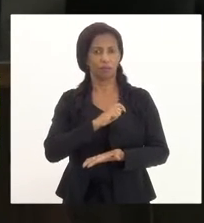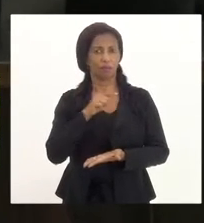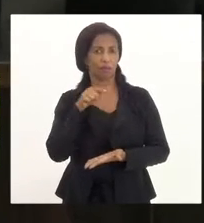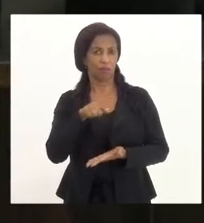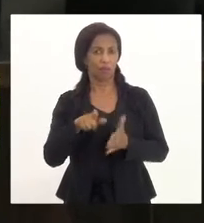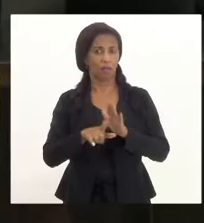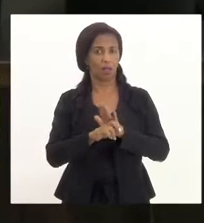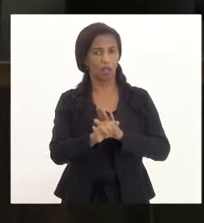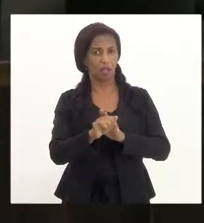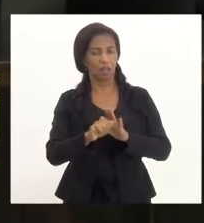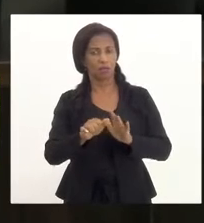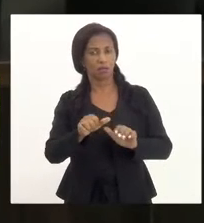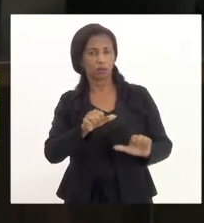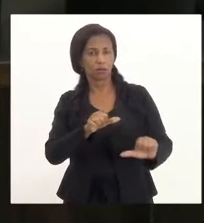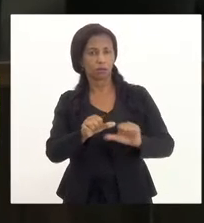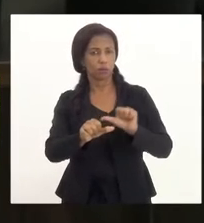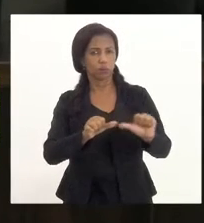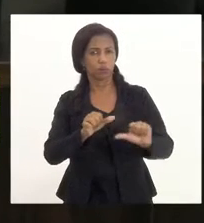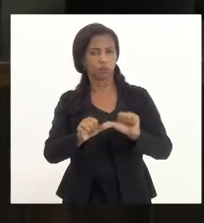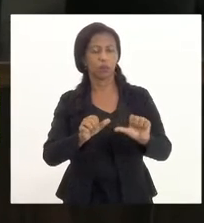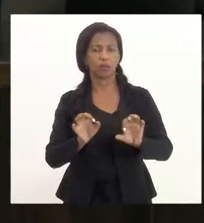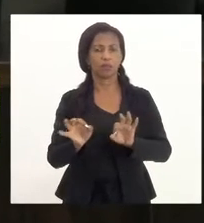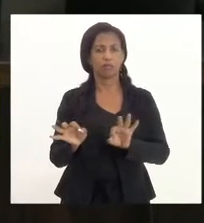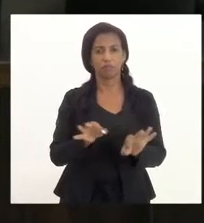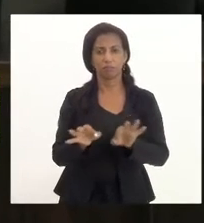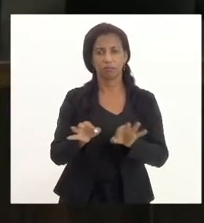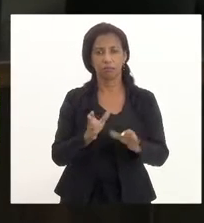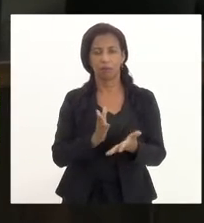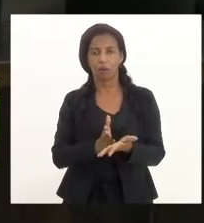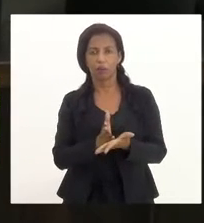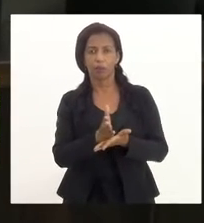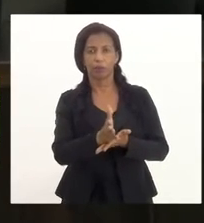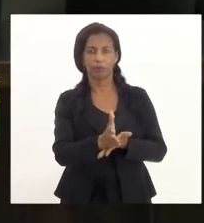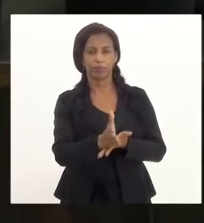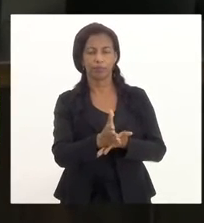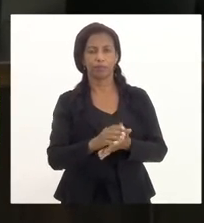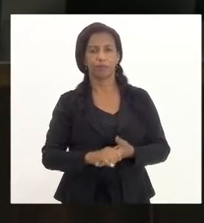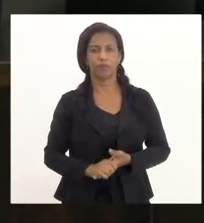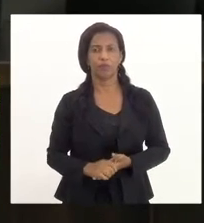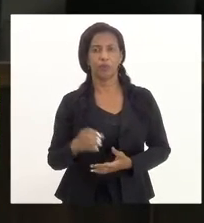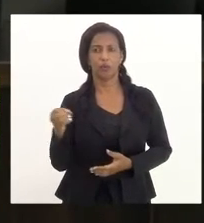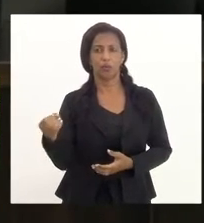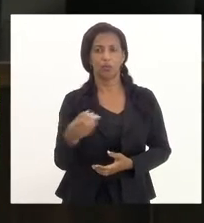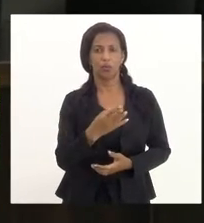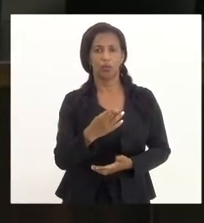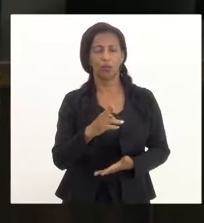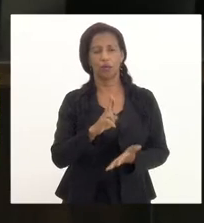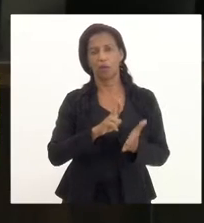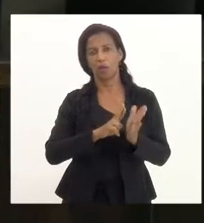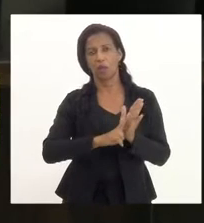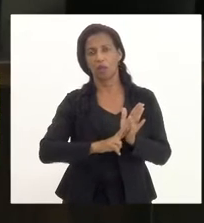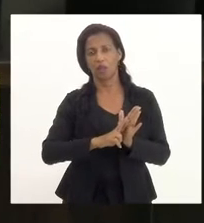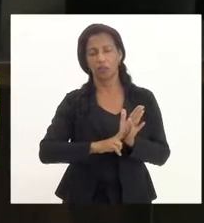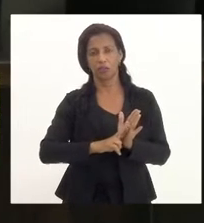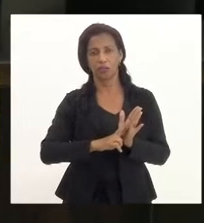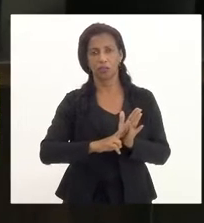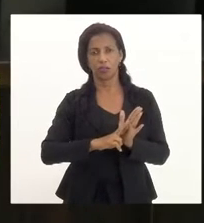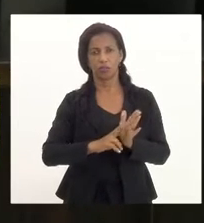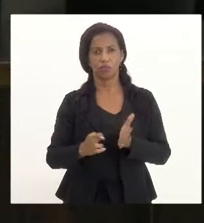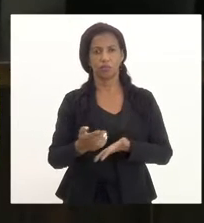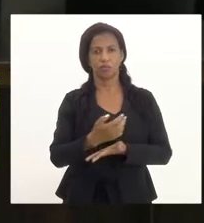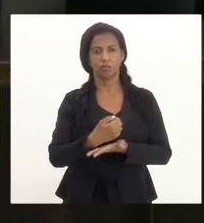sendo adequada exatamente o ingresso no novo regime de